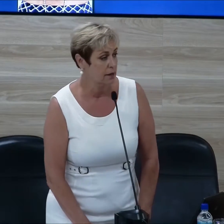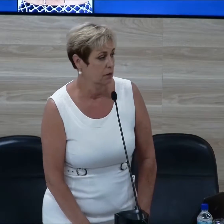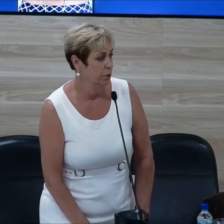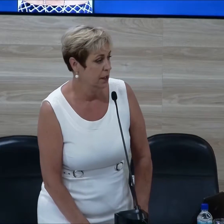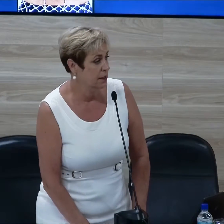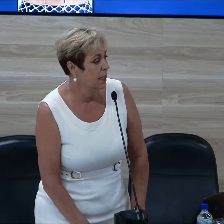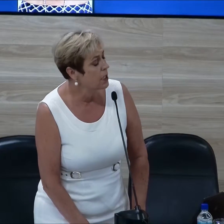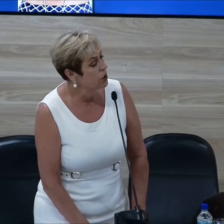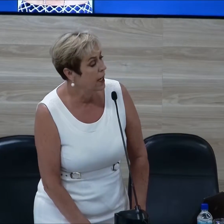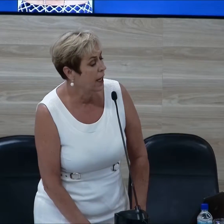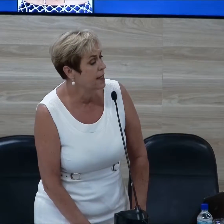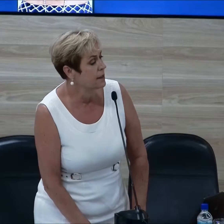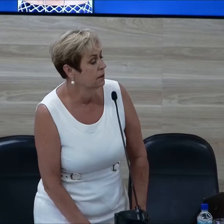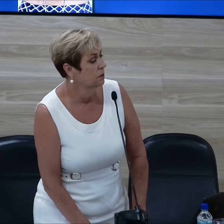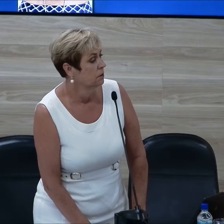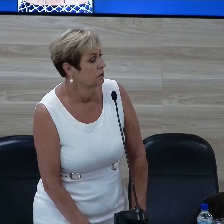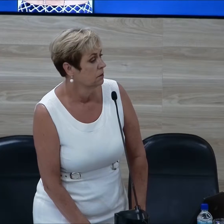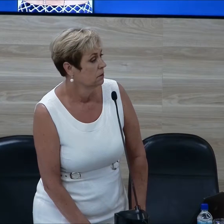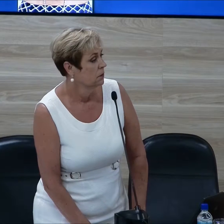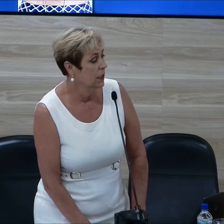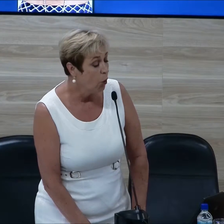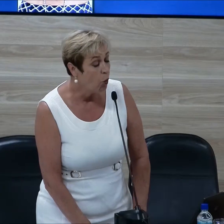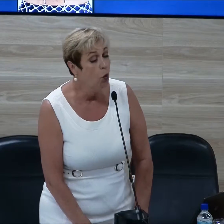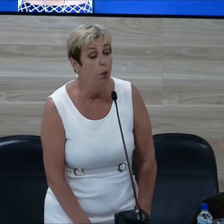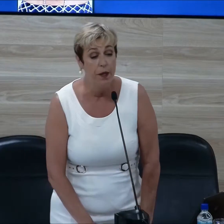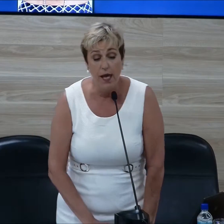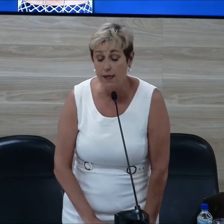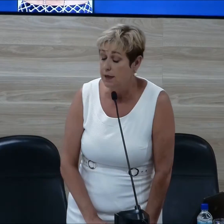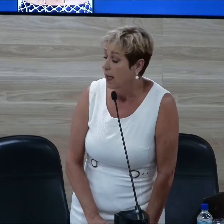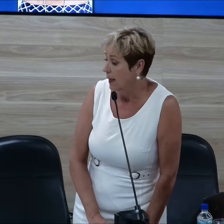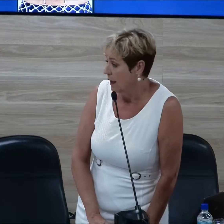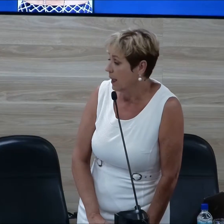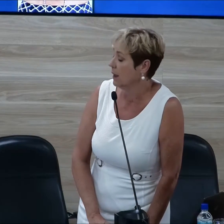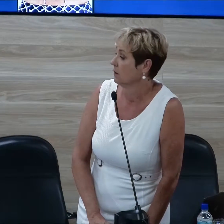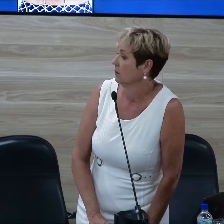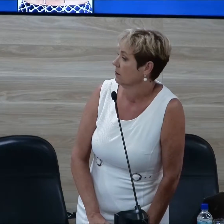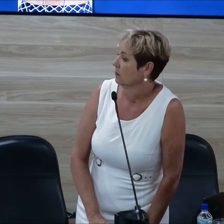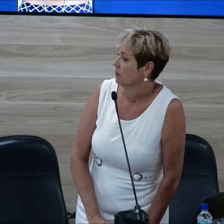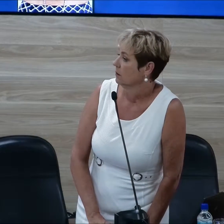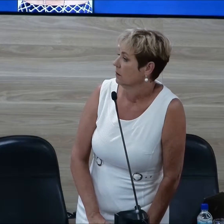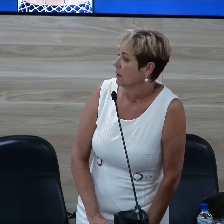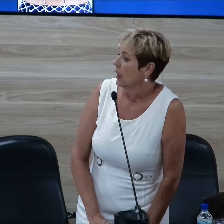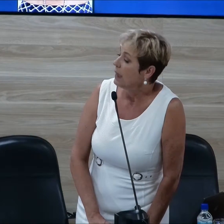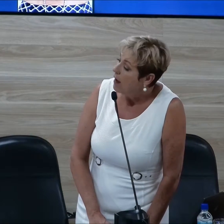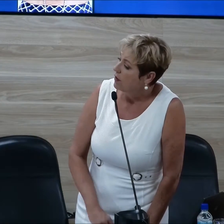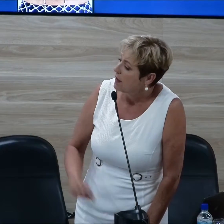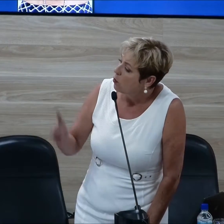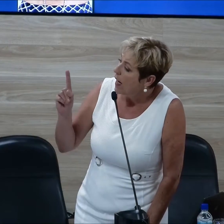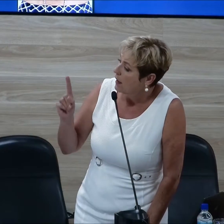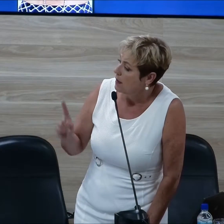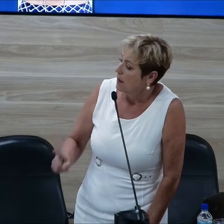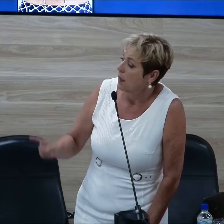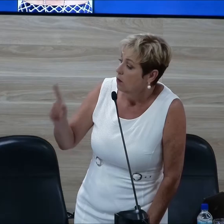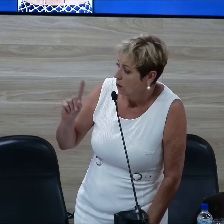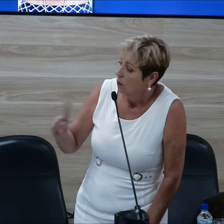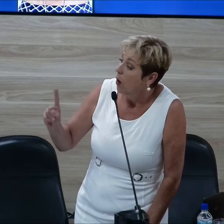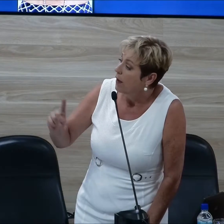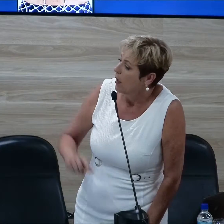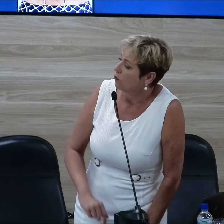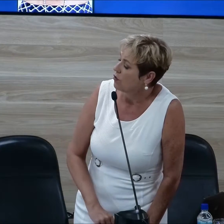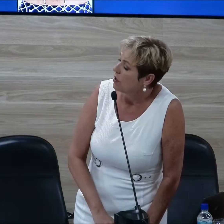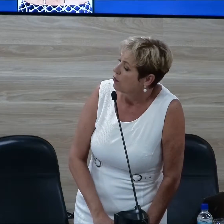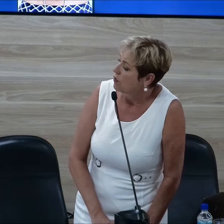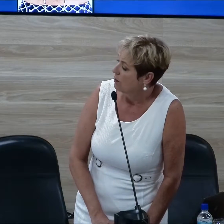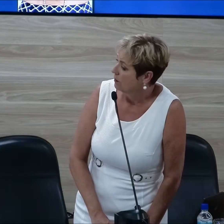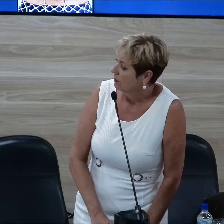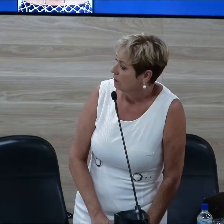Jamais o presidente da casa que ocupe essa cadeira deve desguarnecer qualquer